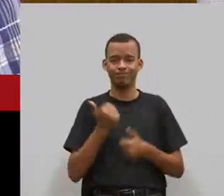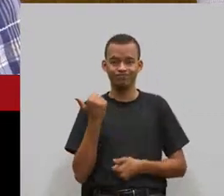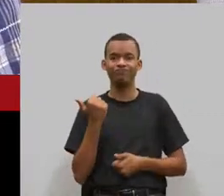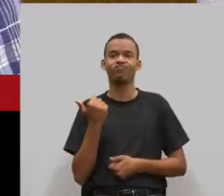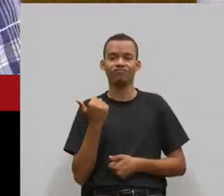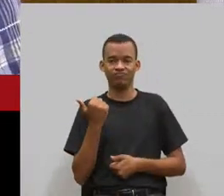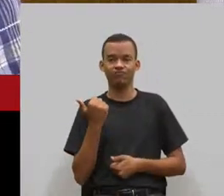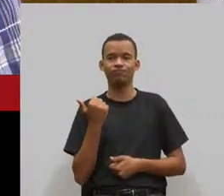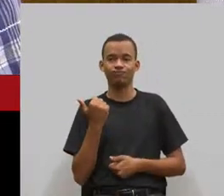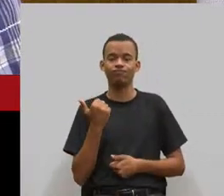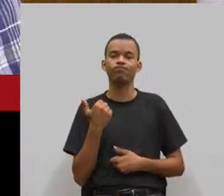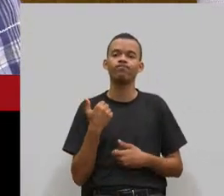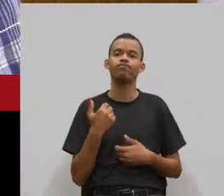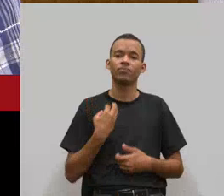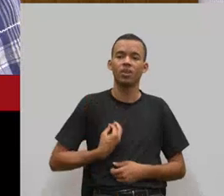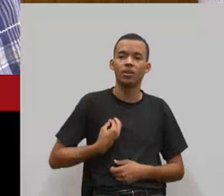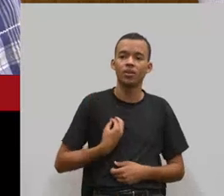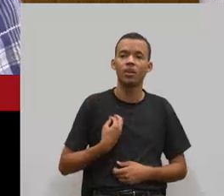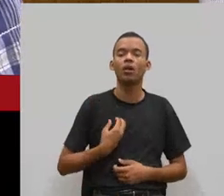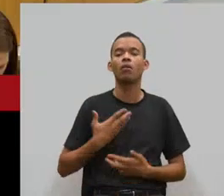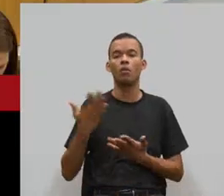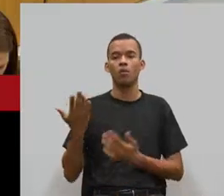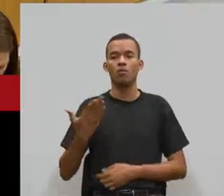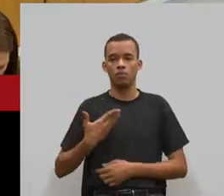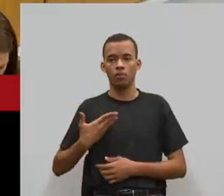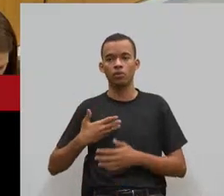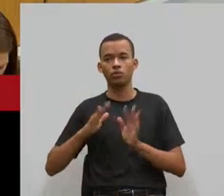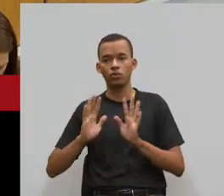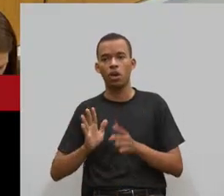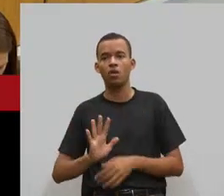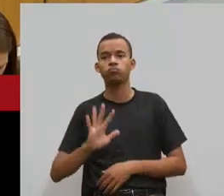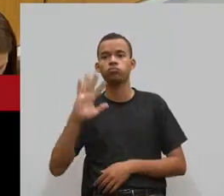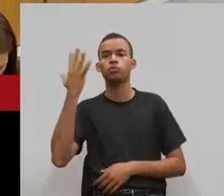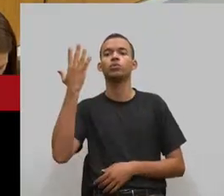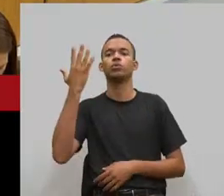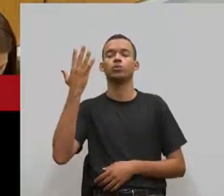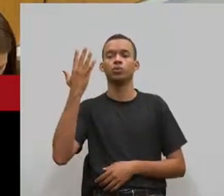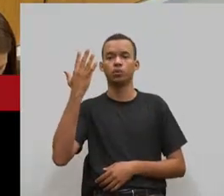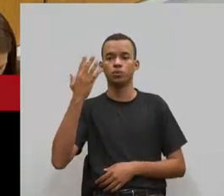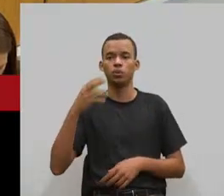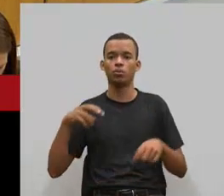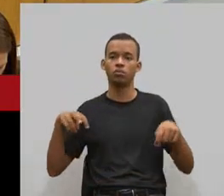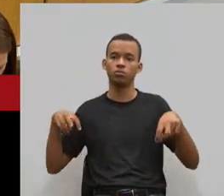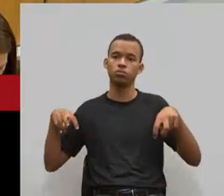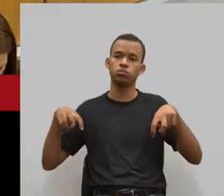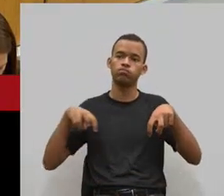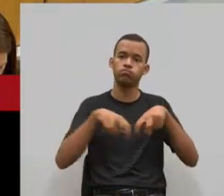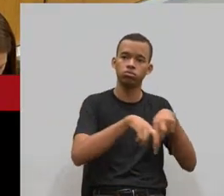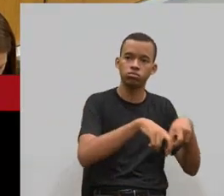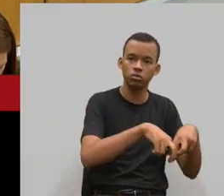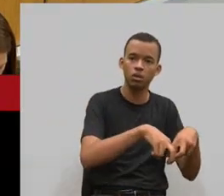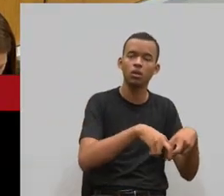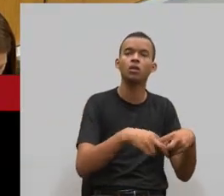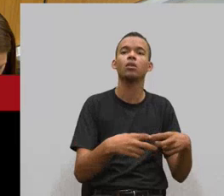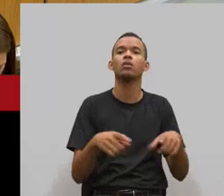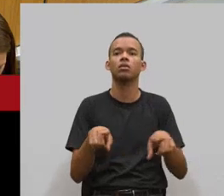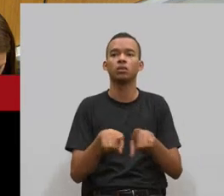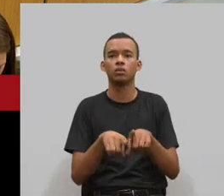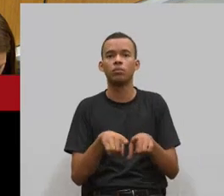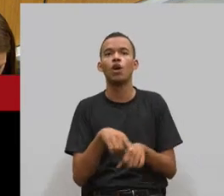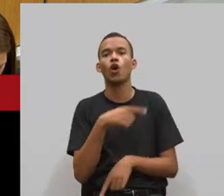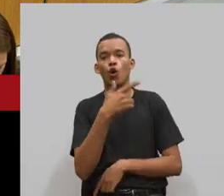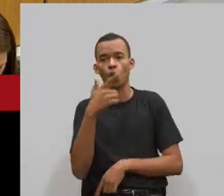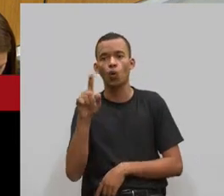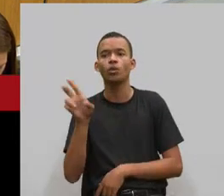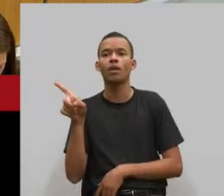né eu acompanhei ess esse acidente né inclusive lá em pasiano tem o menino lá que é da bike né que ele também